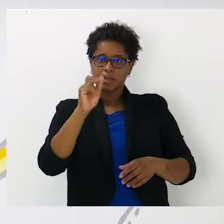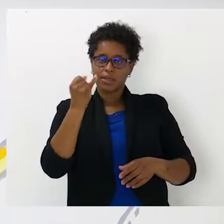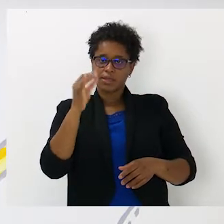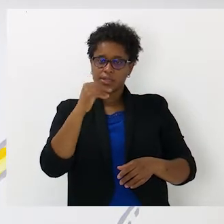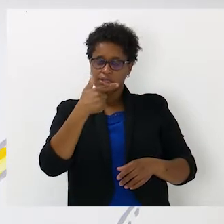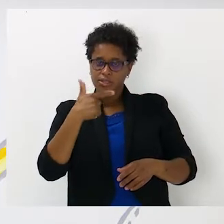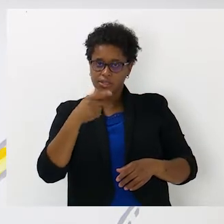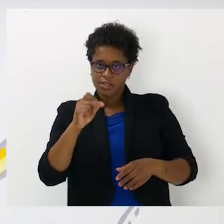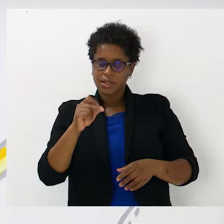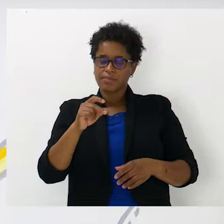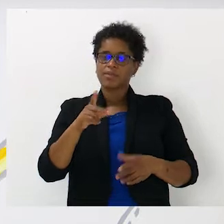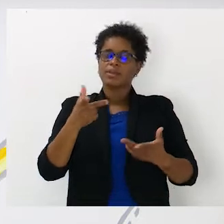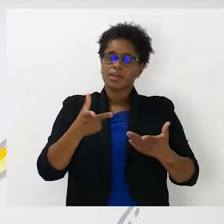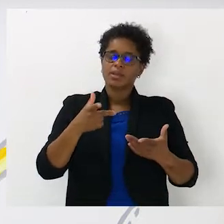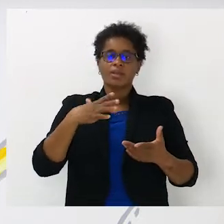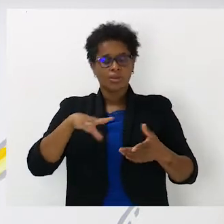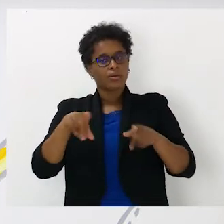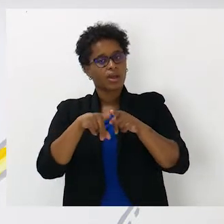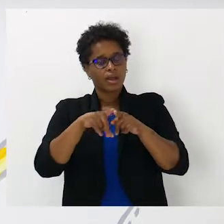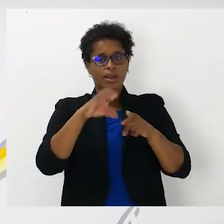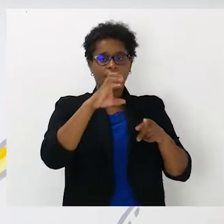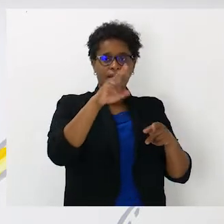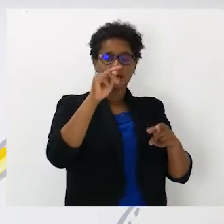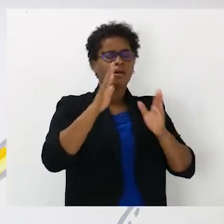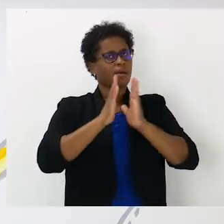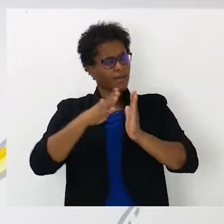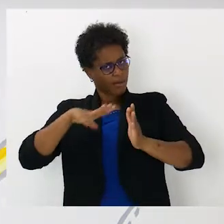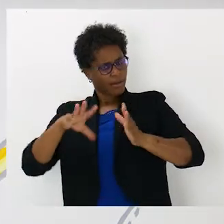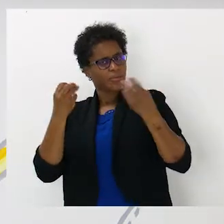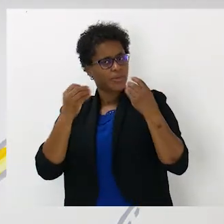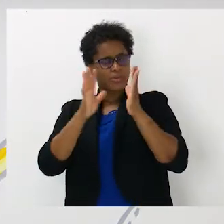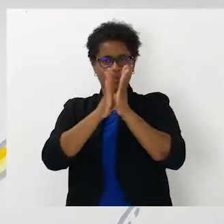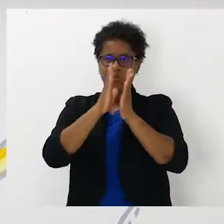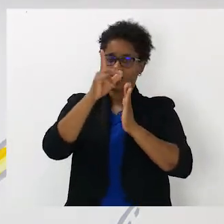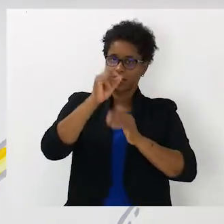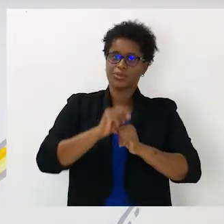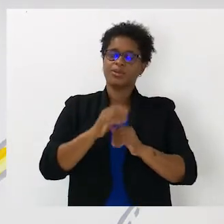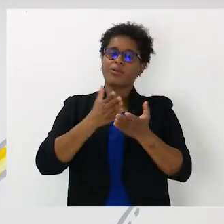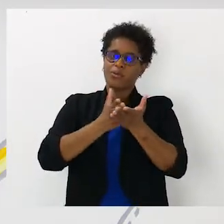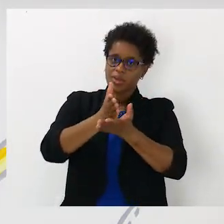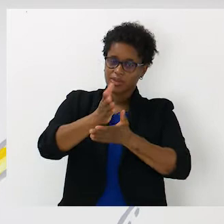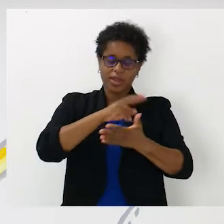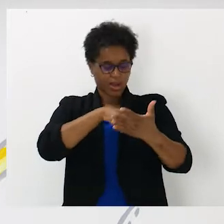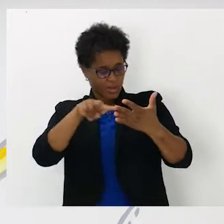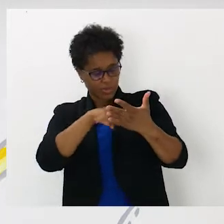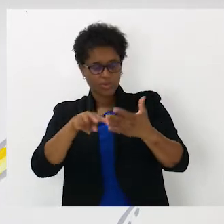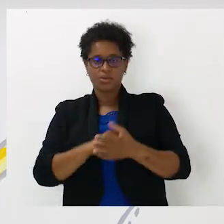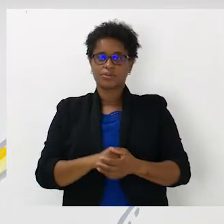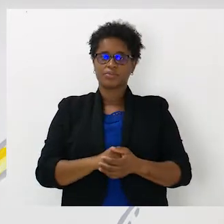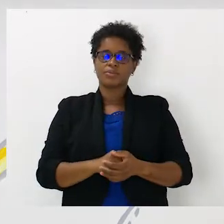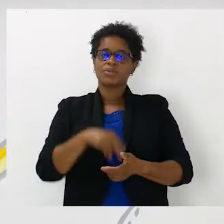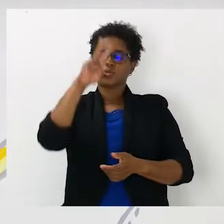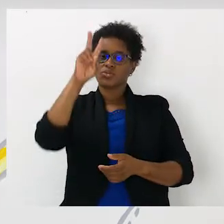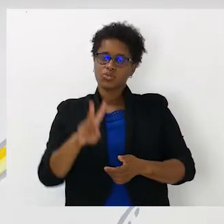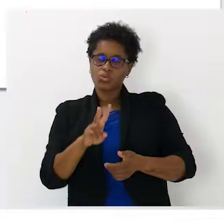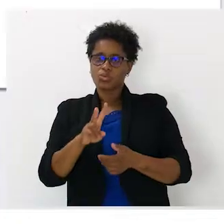significa crença em vários deuses, tá bem? Continuando a leitura do segundo